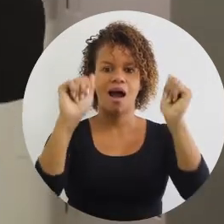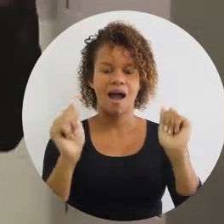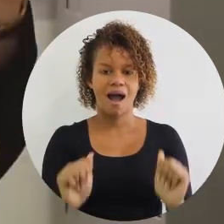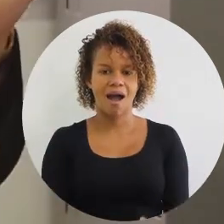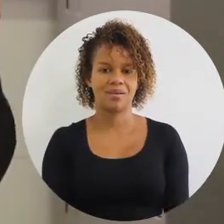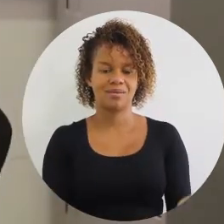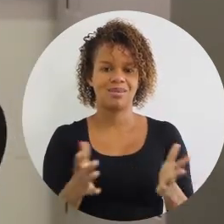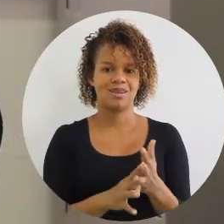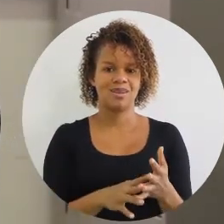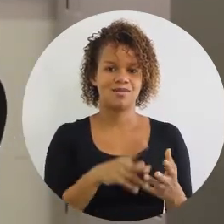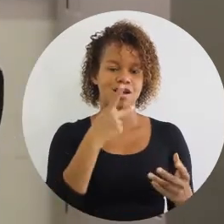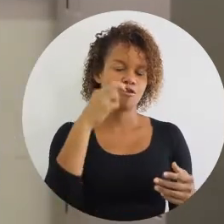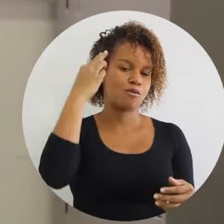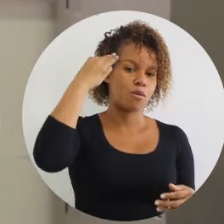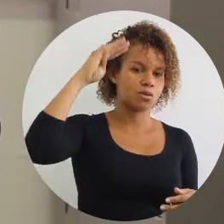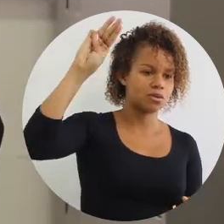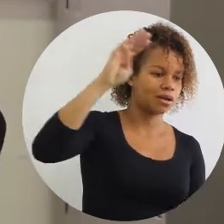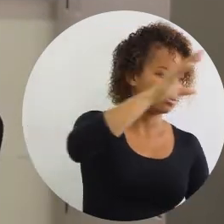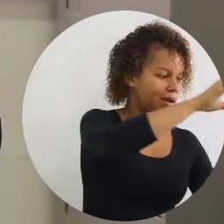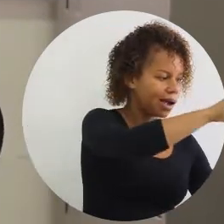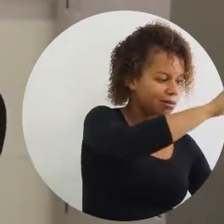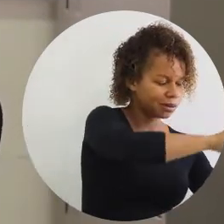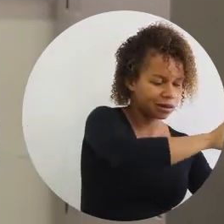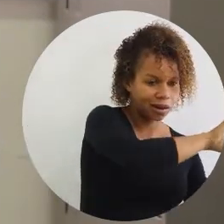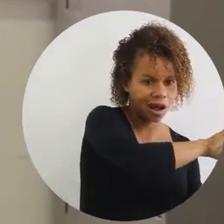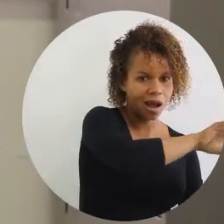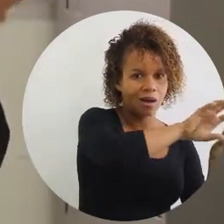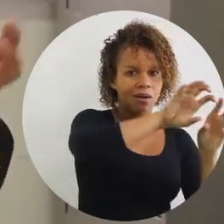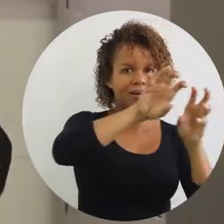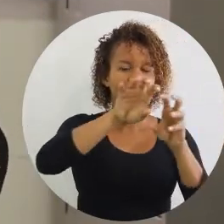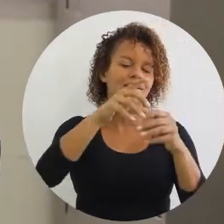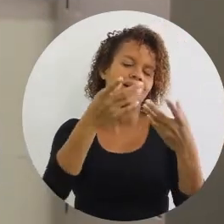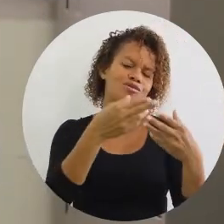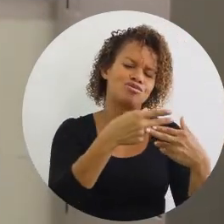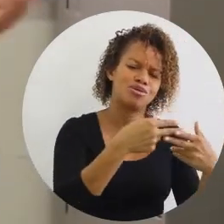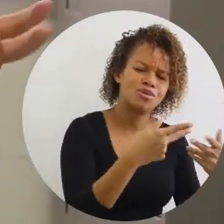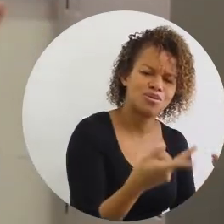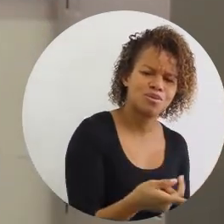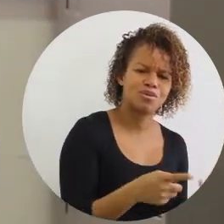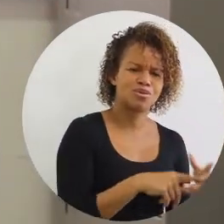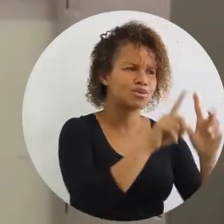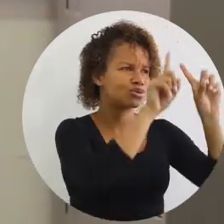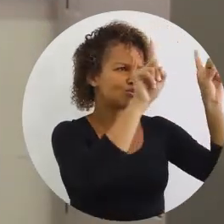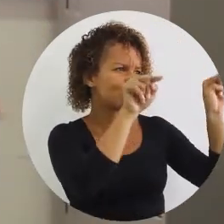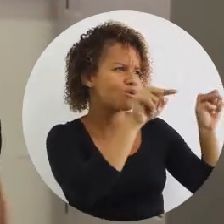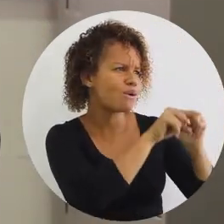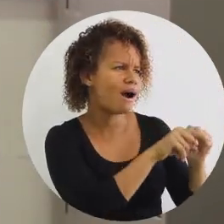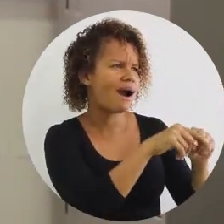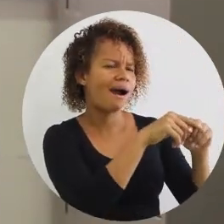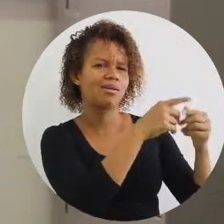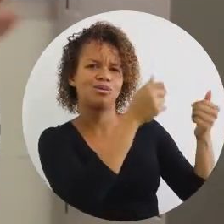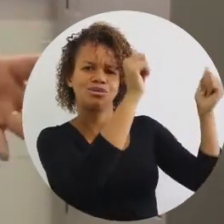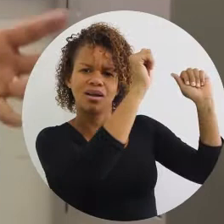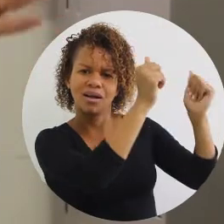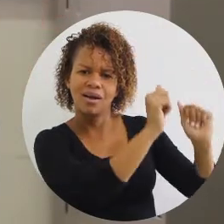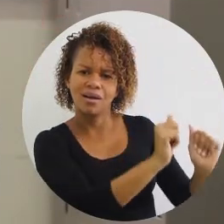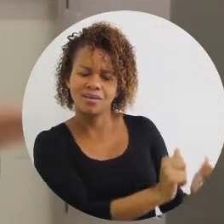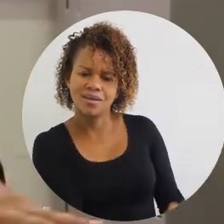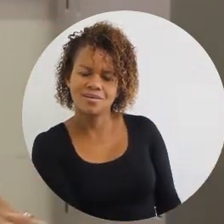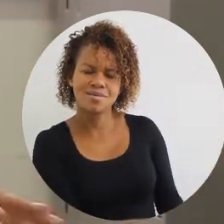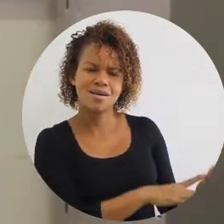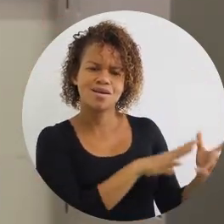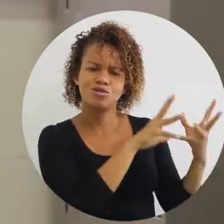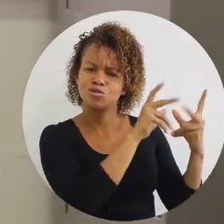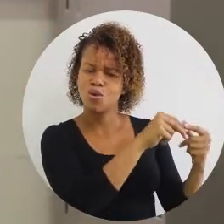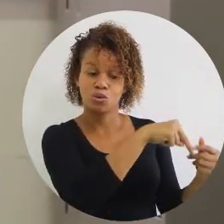do Nordeste e vai levar os produtos e as peças, os quadros de artesãos ou de artistas